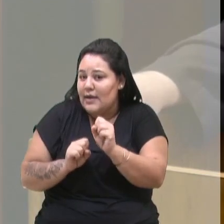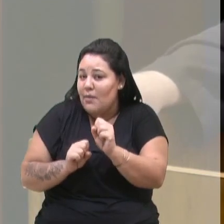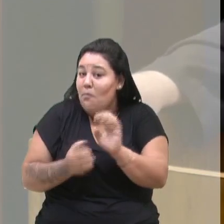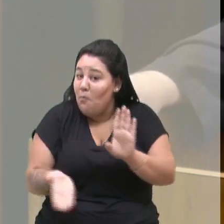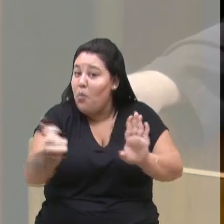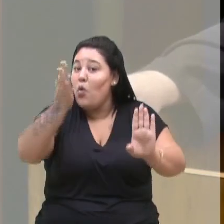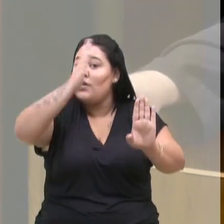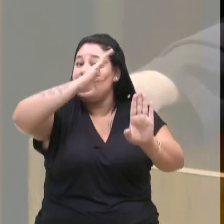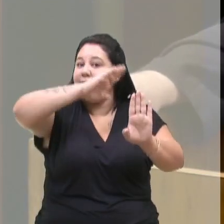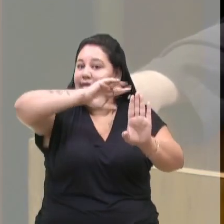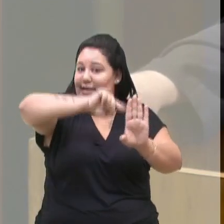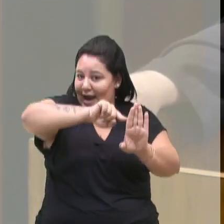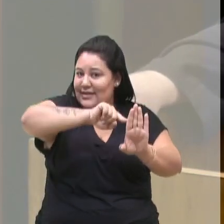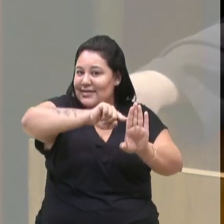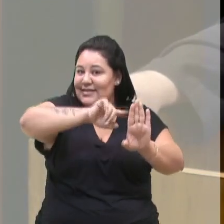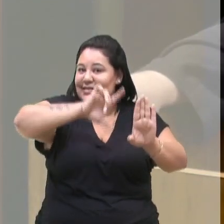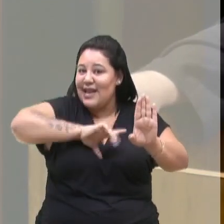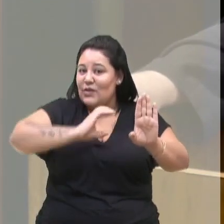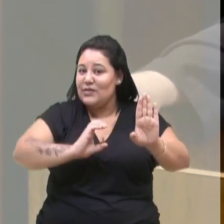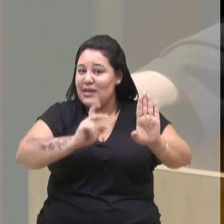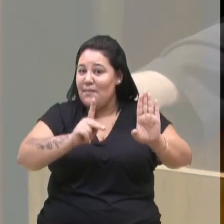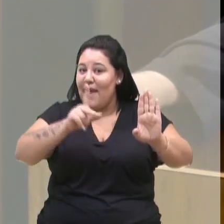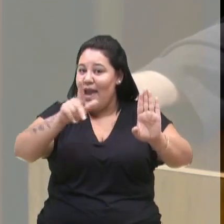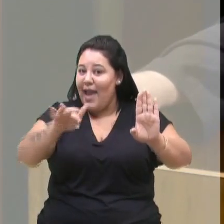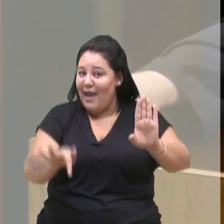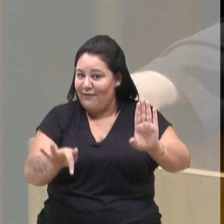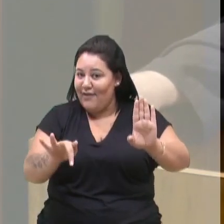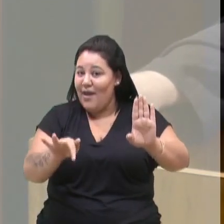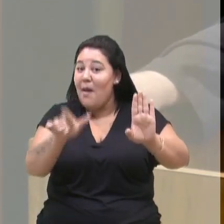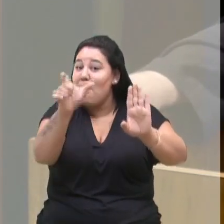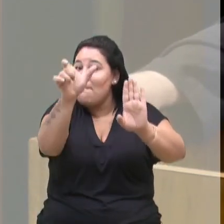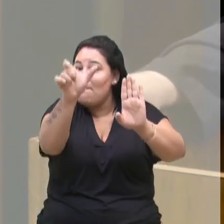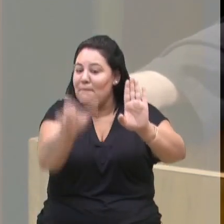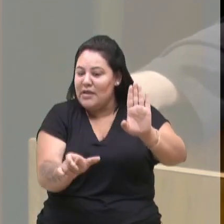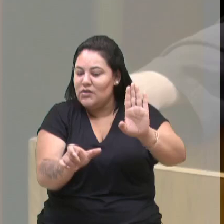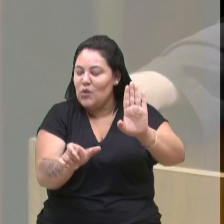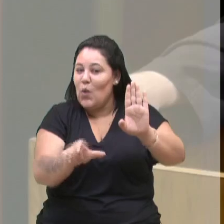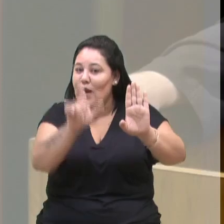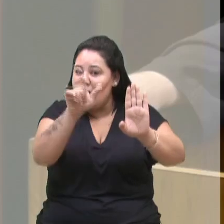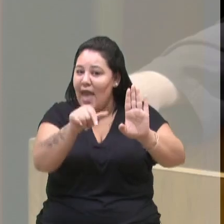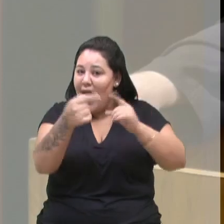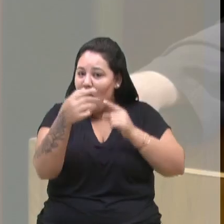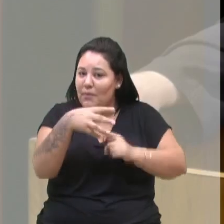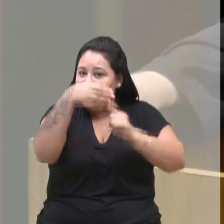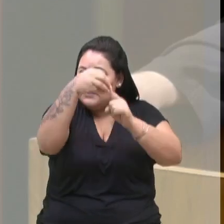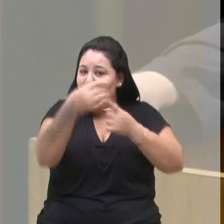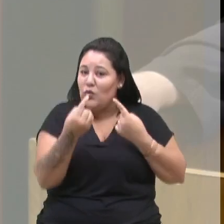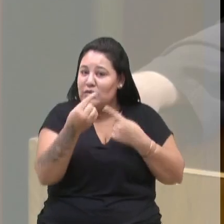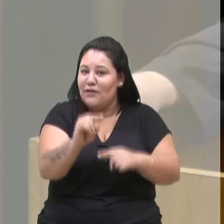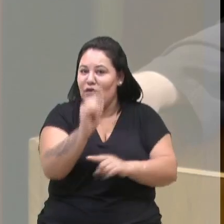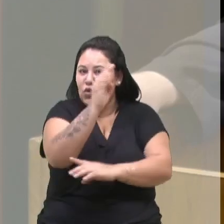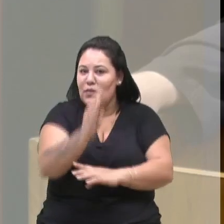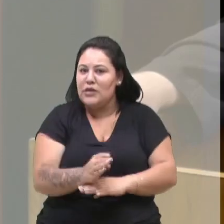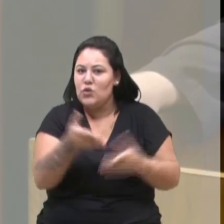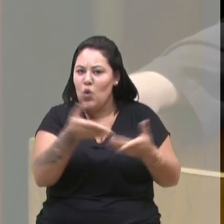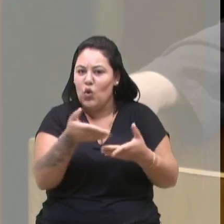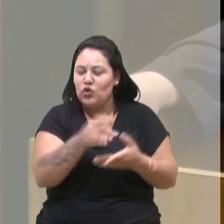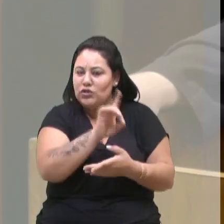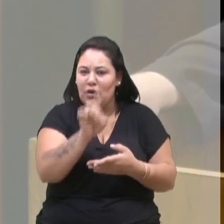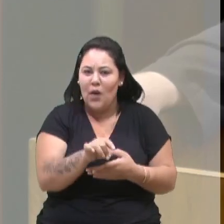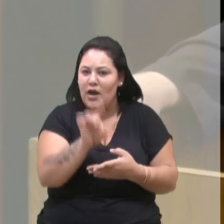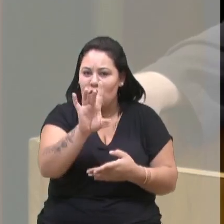esse, vereador Felipe, é o grande desafio do Brasil hoje. Não são as corporações com ações em bolsa, é